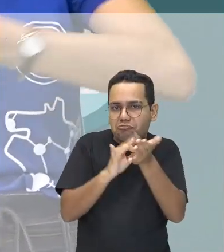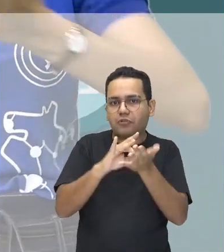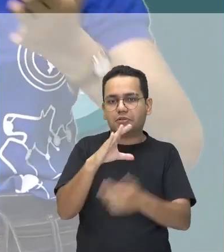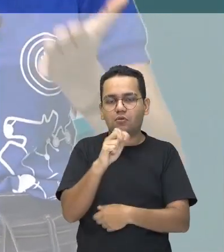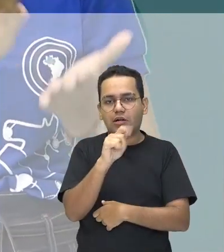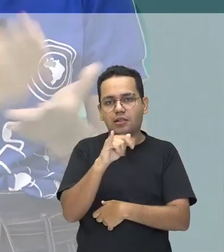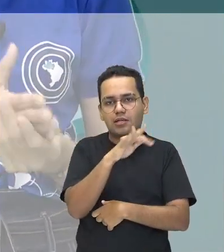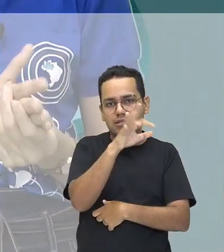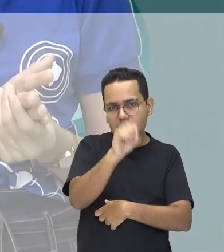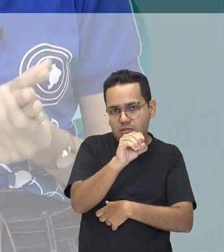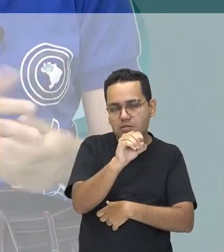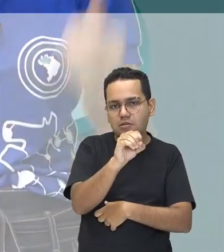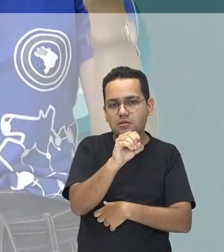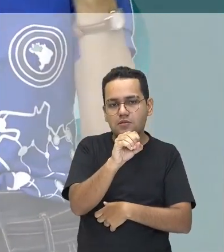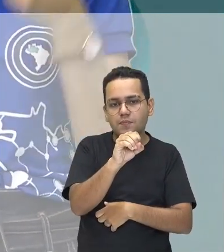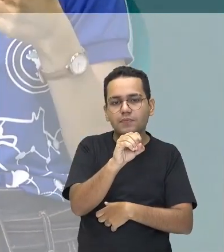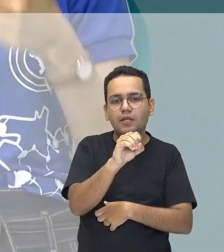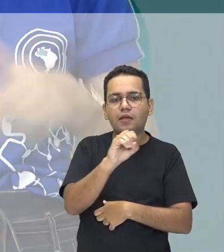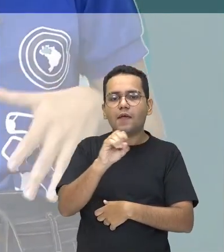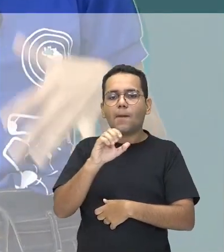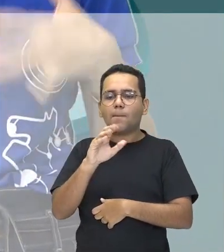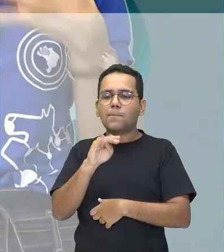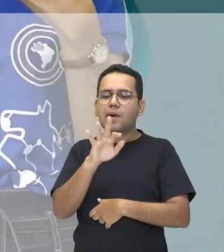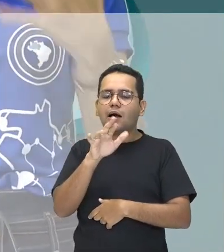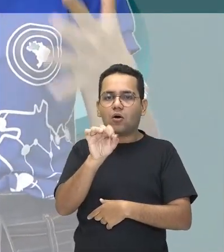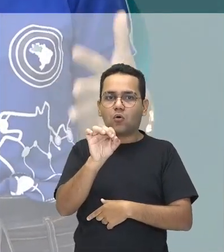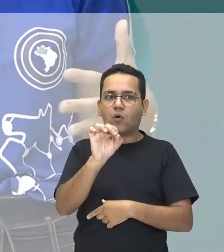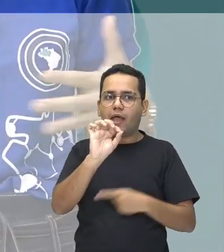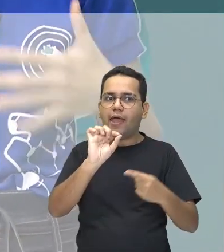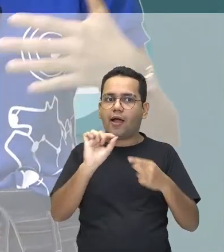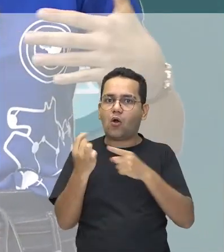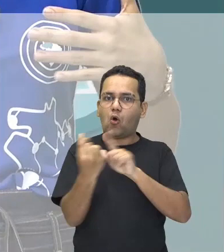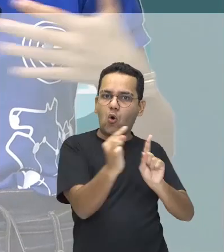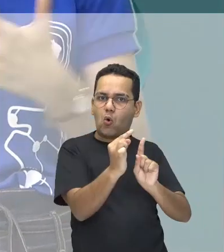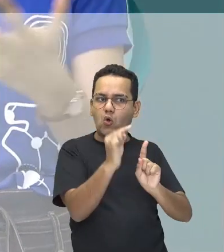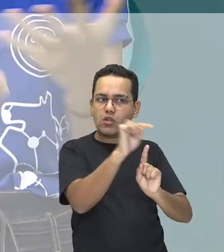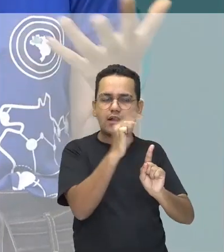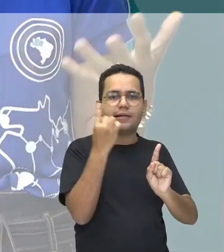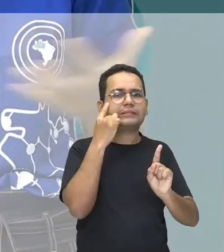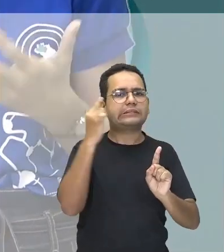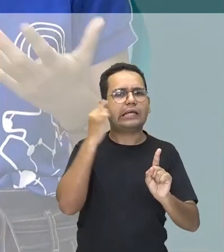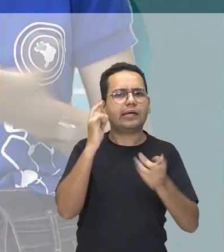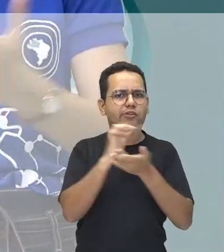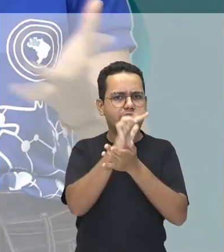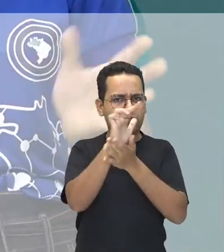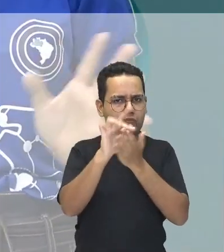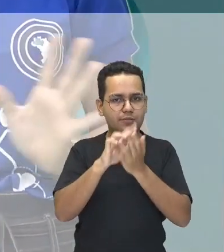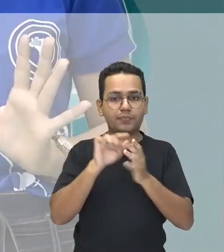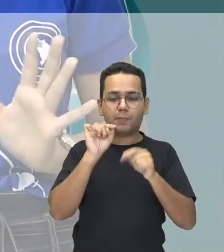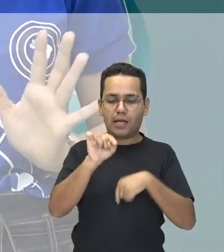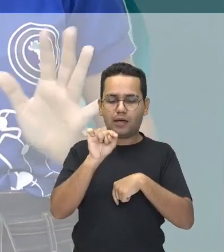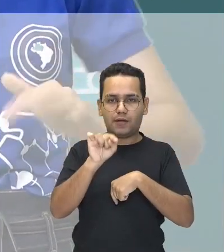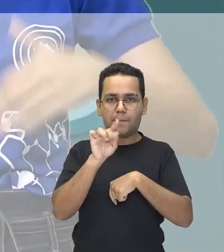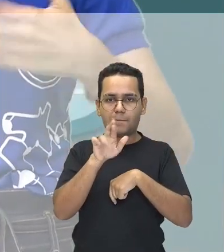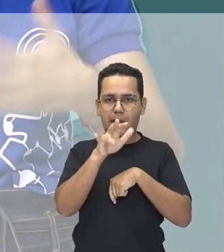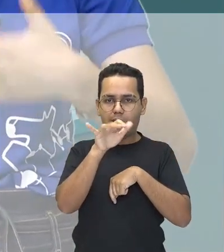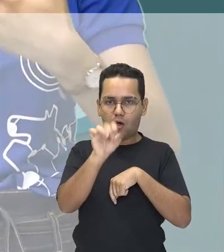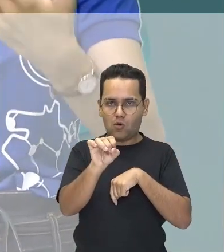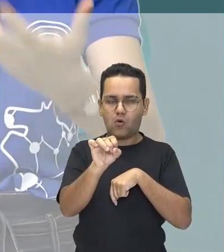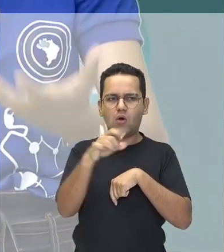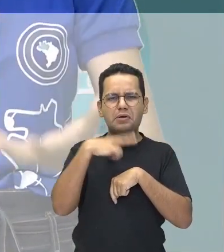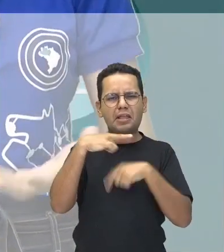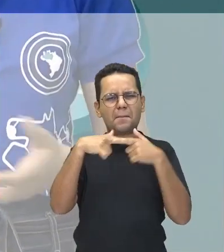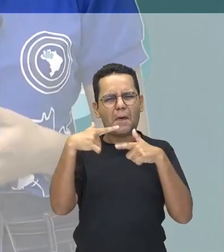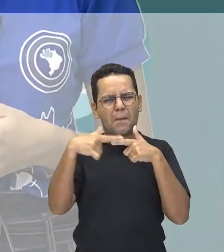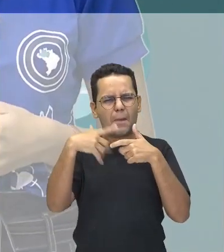é a oposição do classicismo, beleza? No barroco nós vamos ter ali o conflito interno, enquanto no classicismo não. Eu só